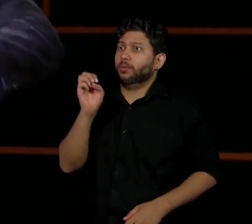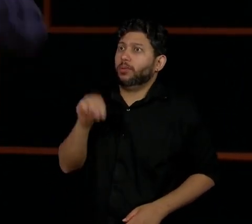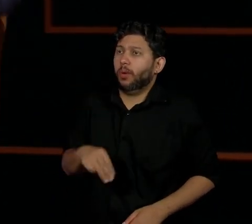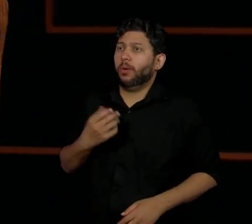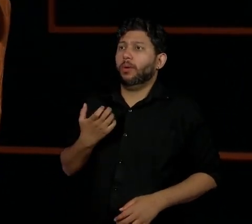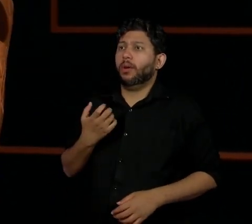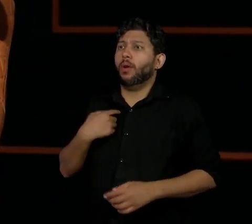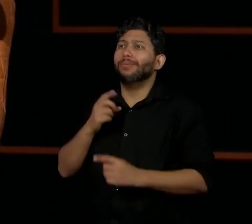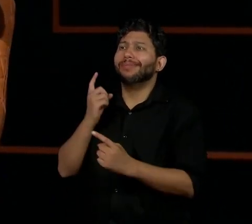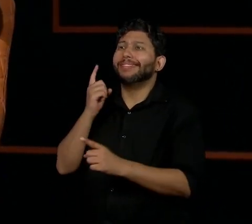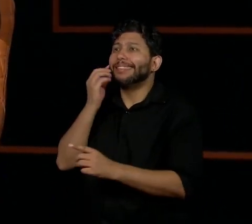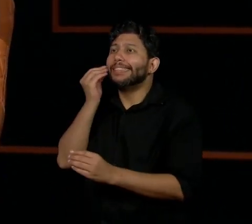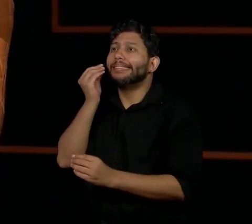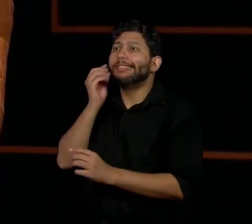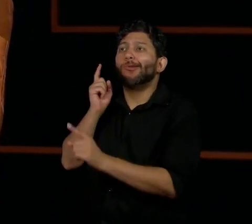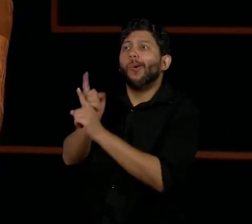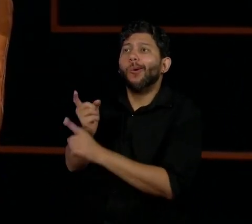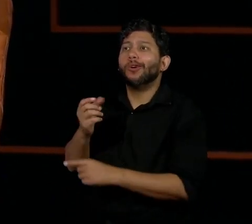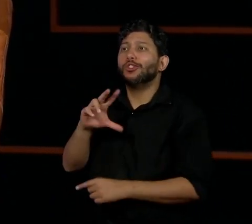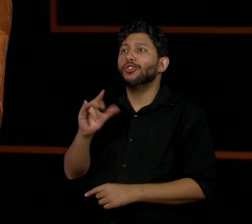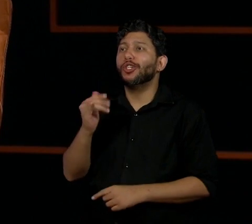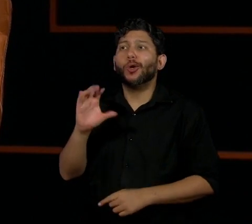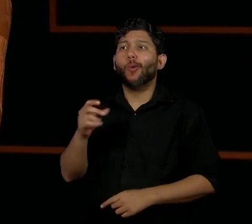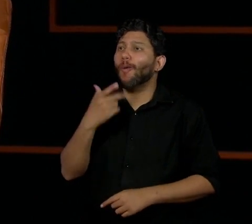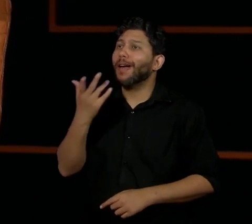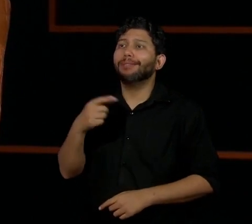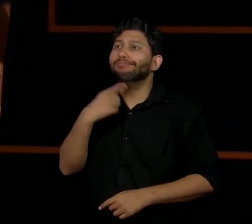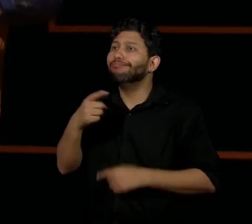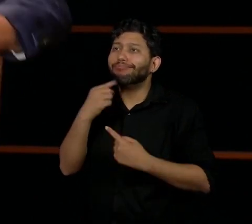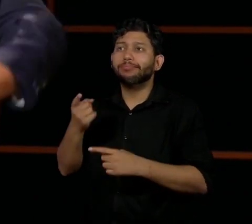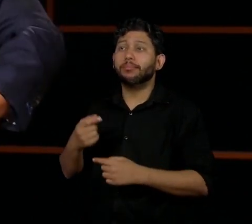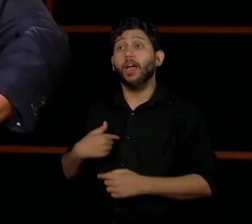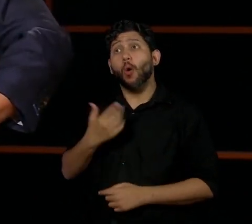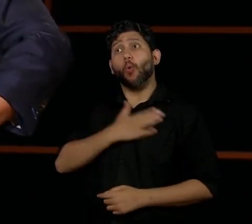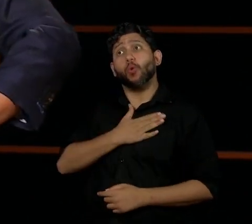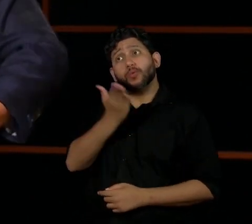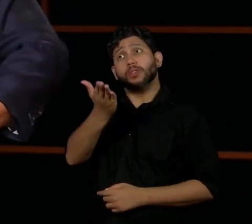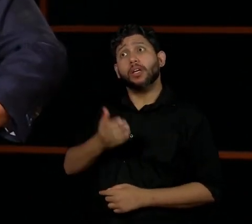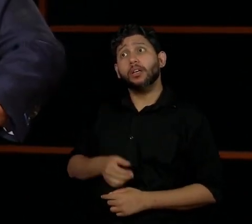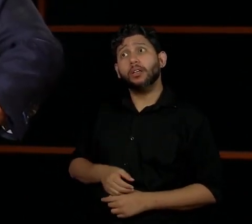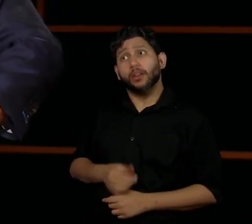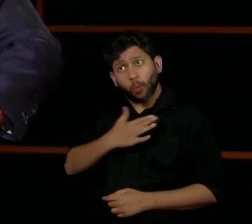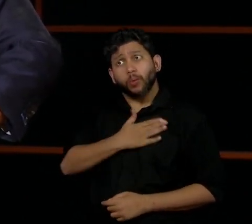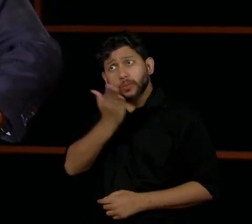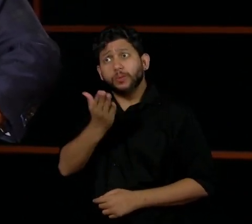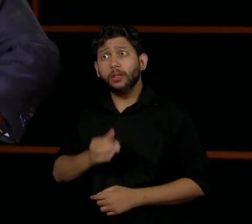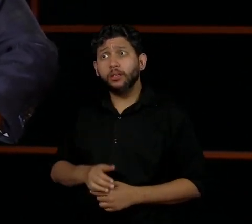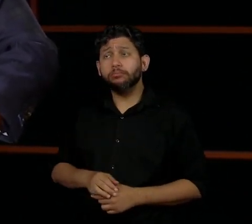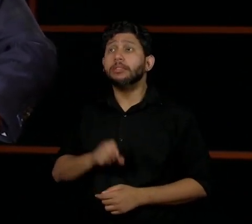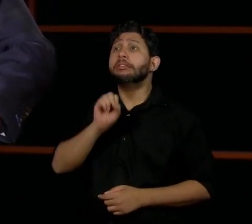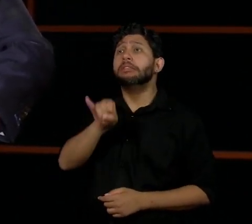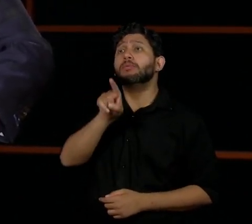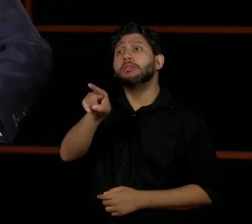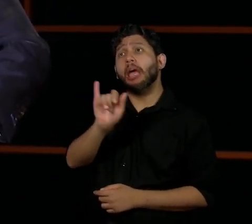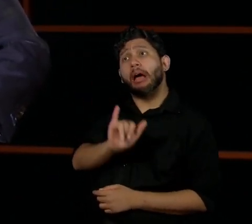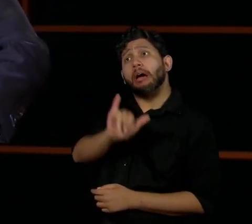atrás do Chico Anísio, mas não estou conseguindo falar com ele, e eu sou seu fã. Sou seu fã. Se você puder, uma hora dessa lá dentro da